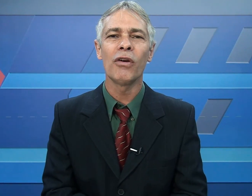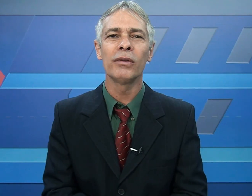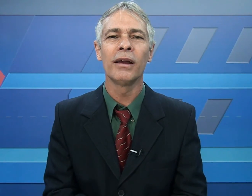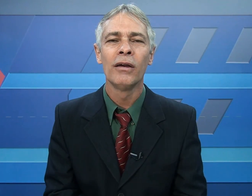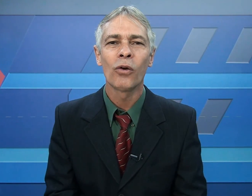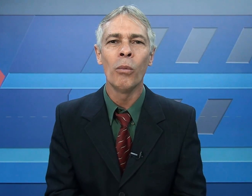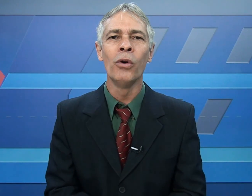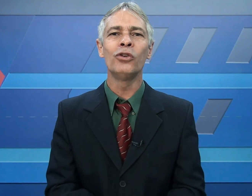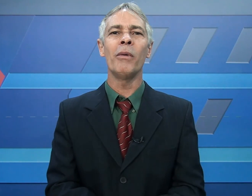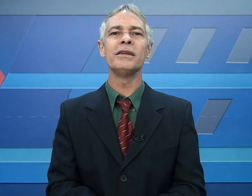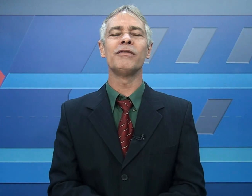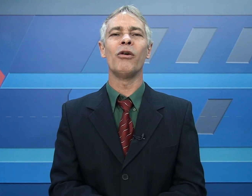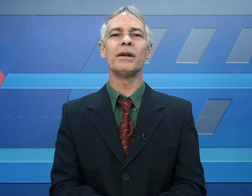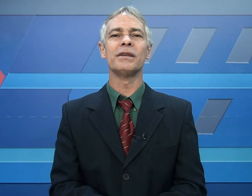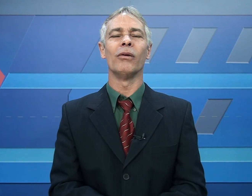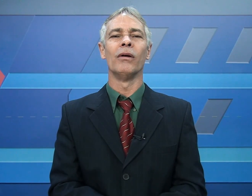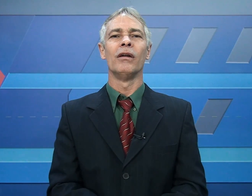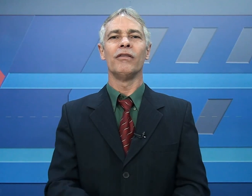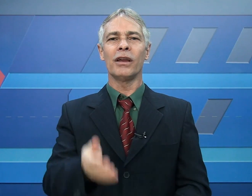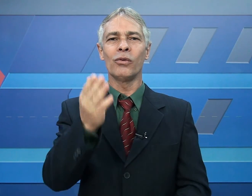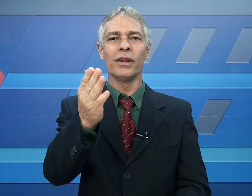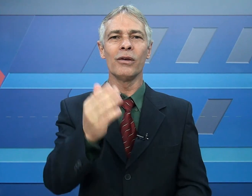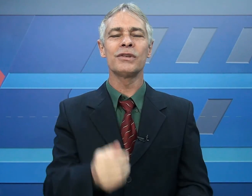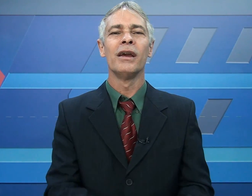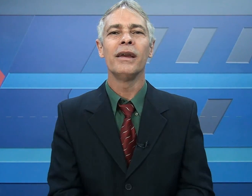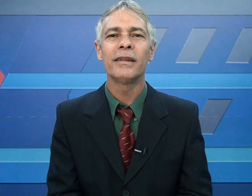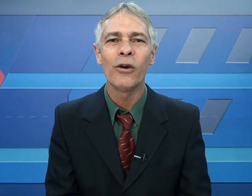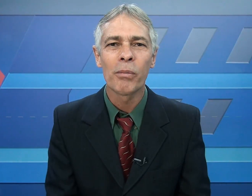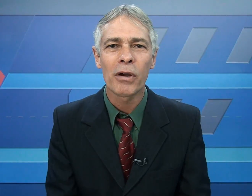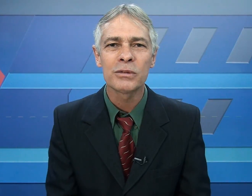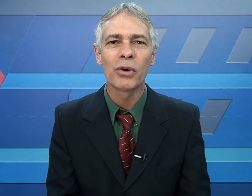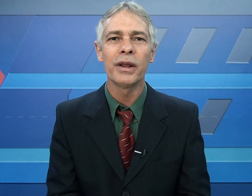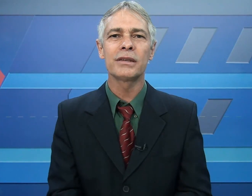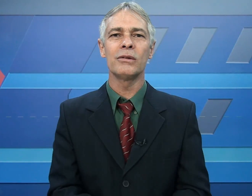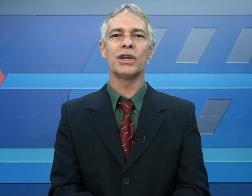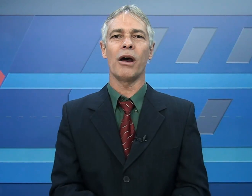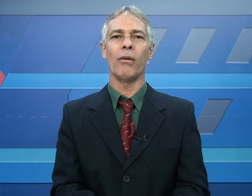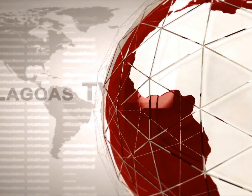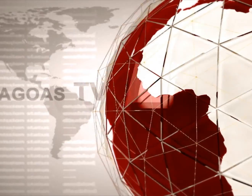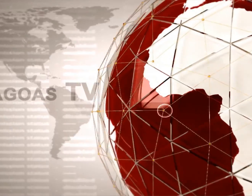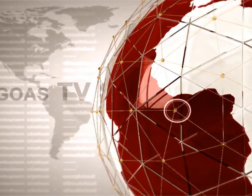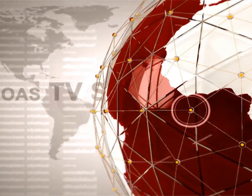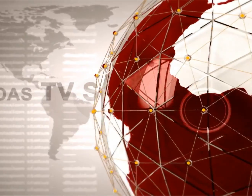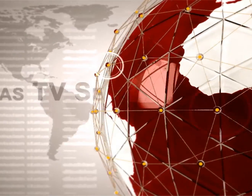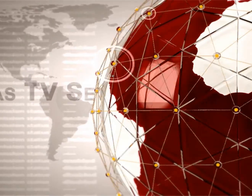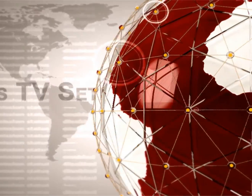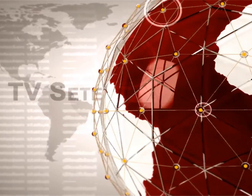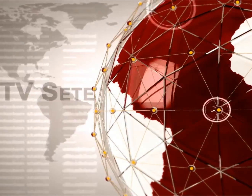gente volta com muito mais informação. Fique com Deus e até o próximo Conexão Geral.